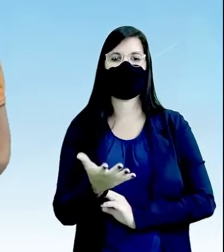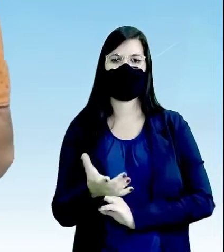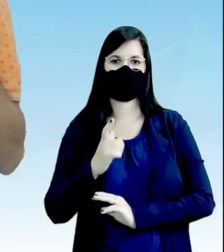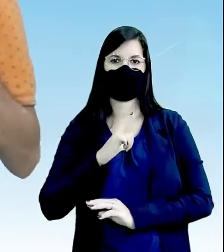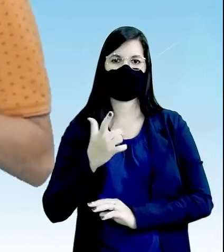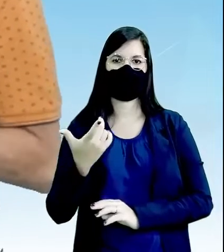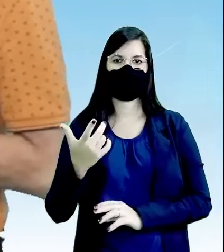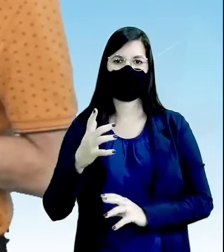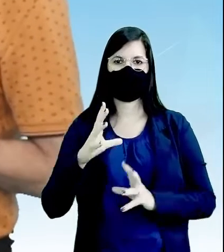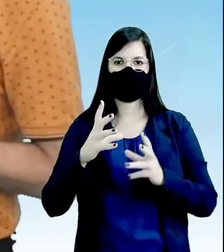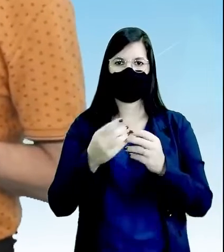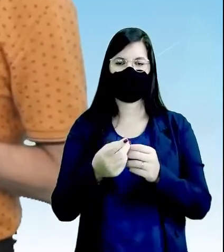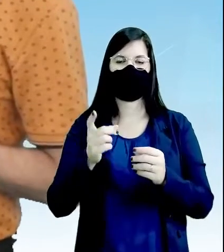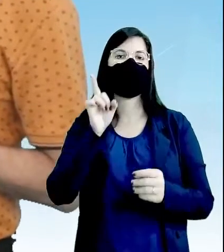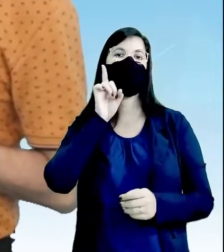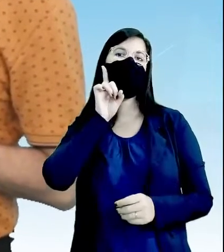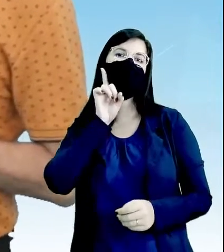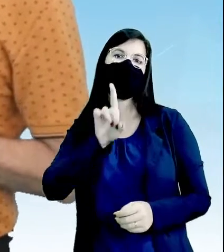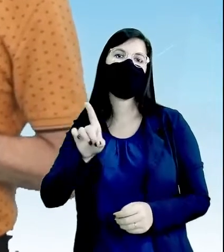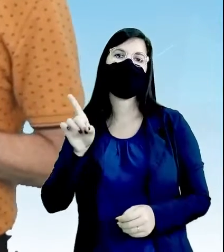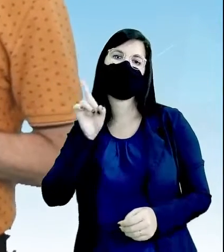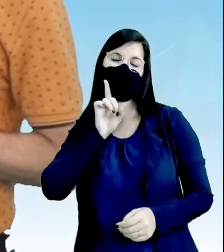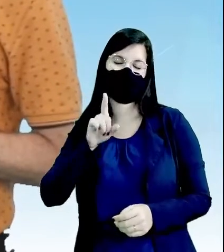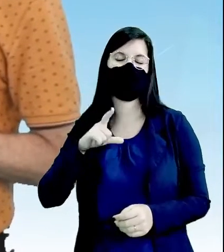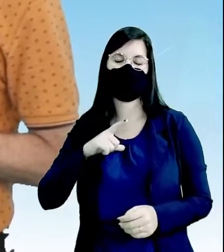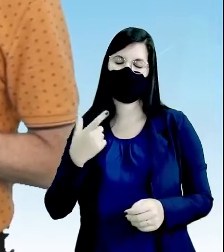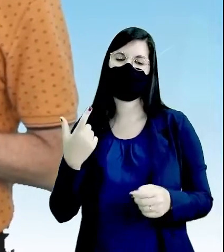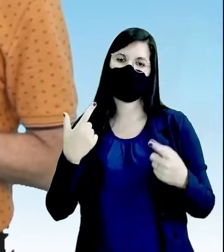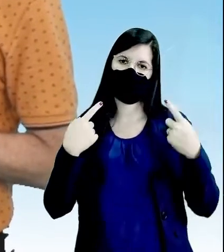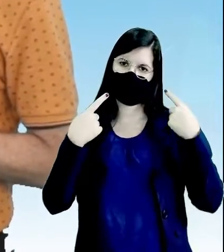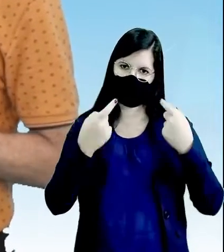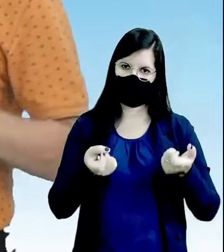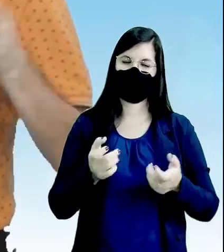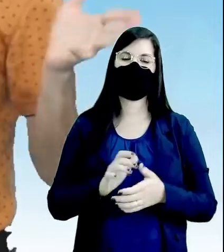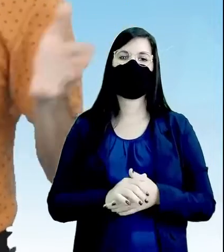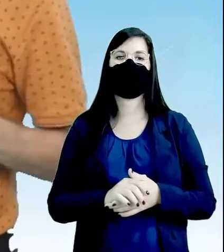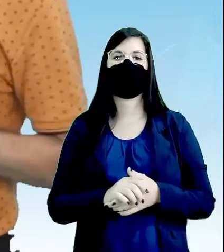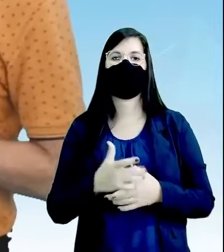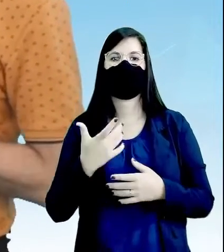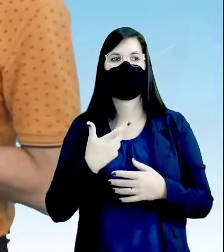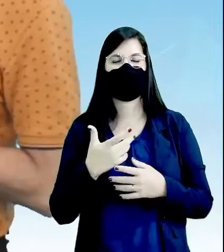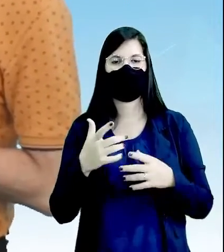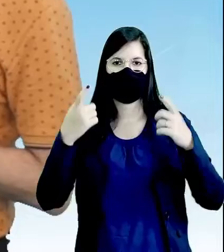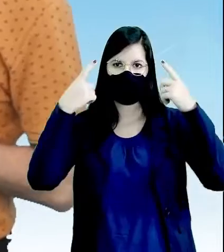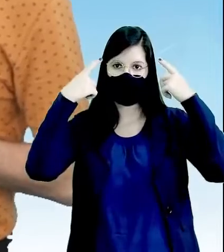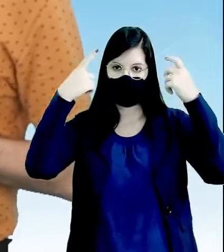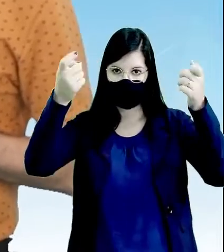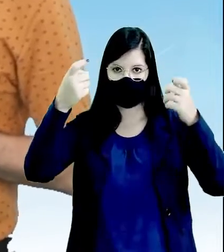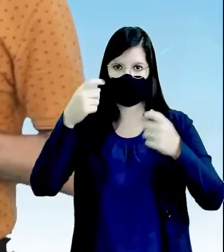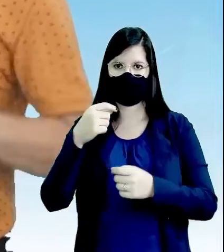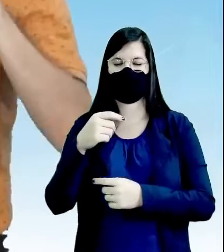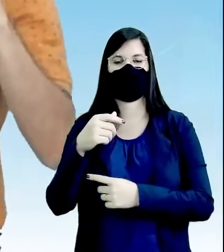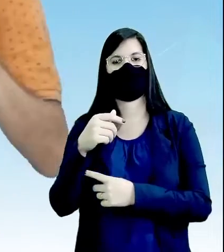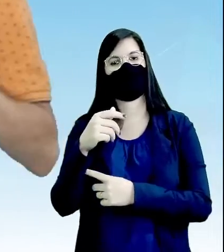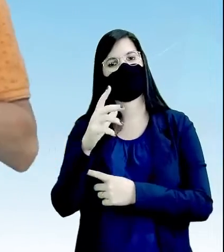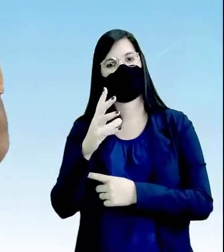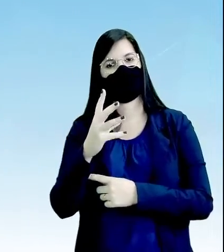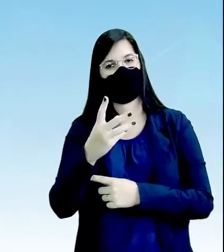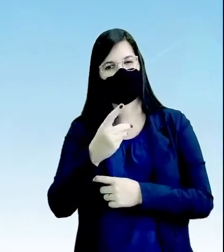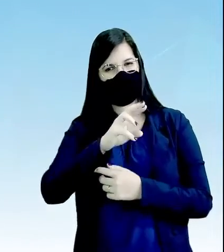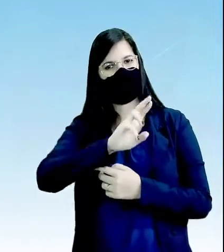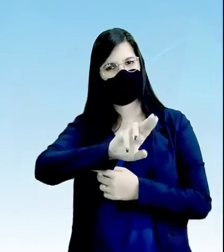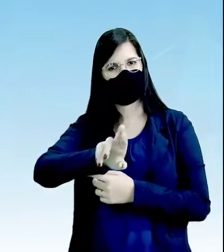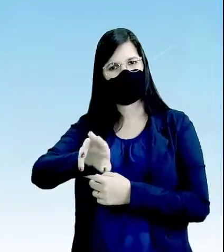a Inconfidência Mineira, né, em Minas Gerais, né, a Guerra dos Mascates também, e outros